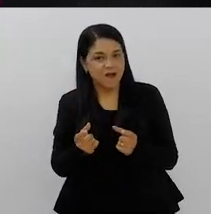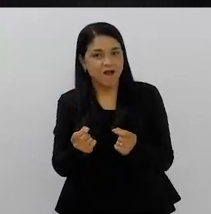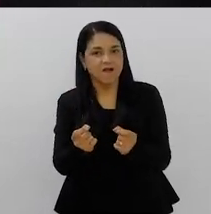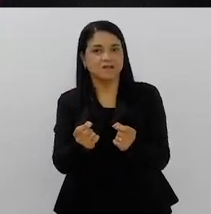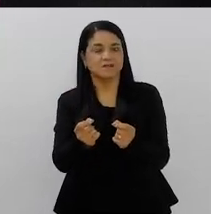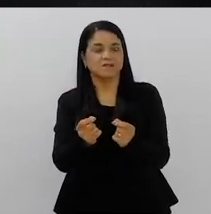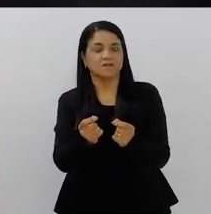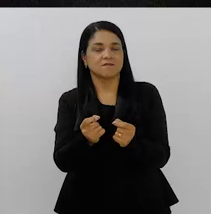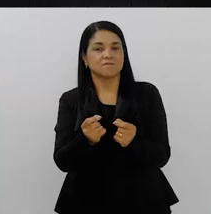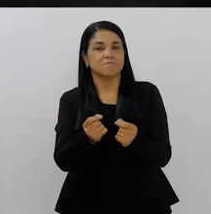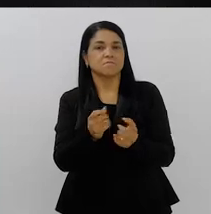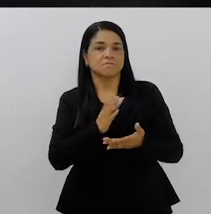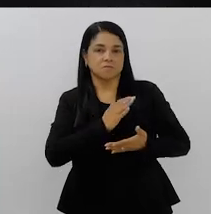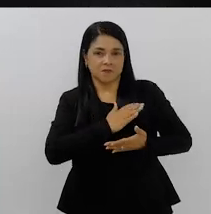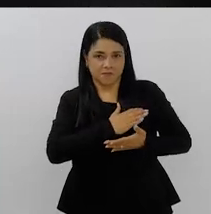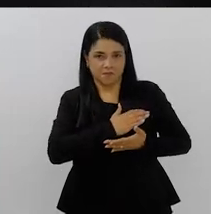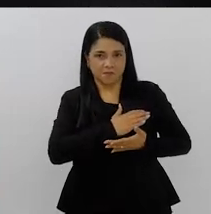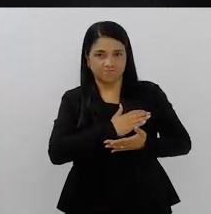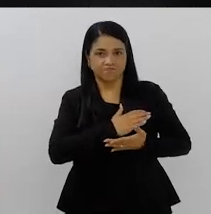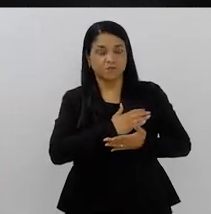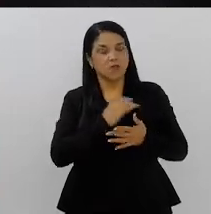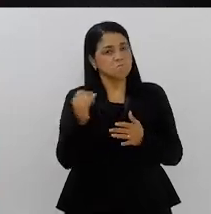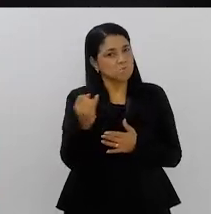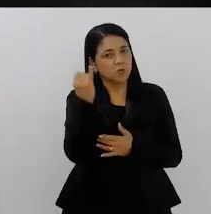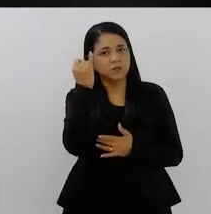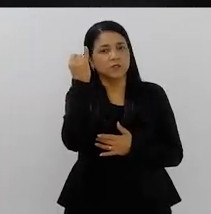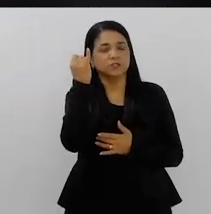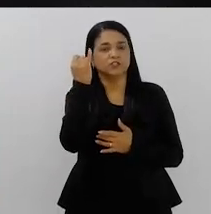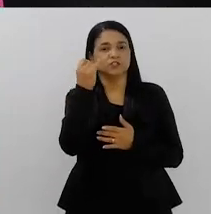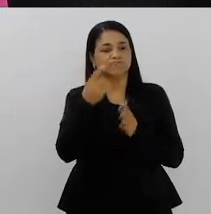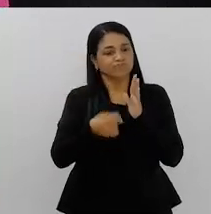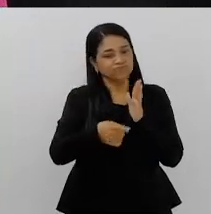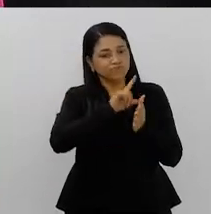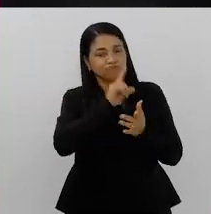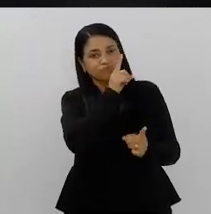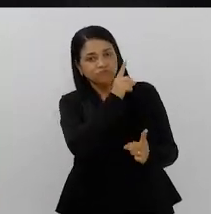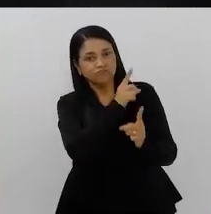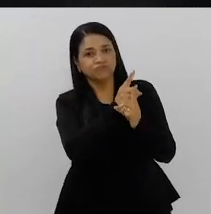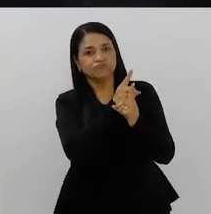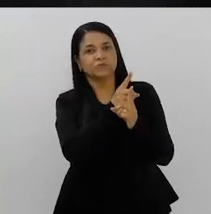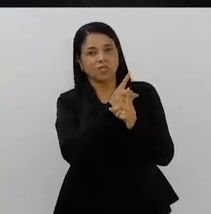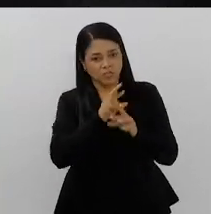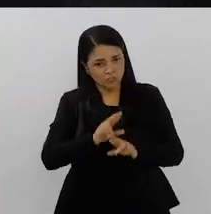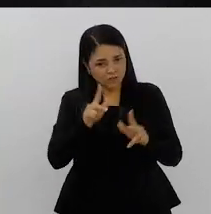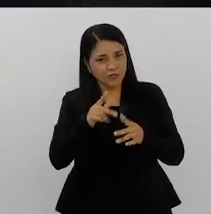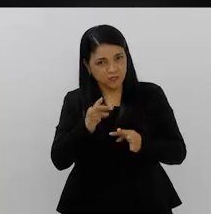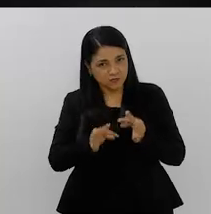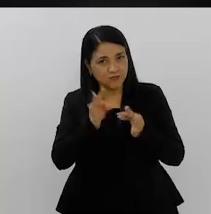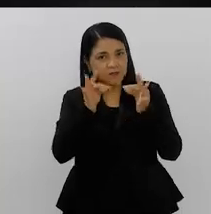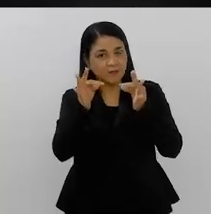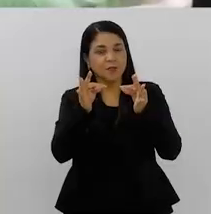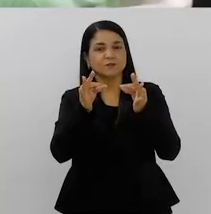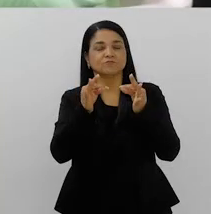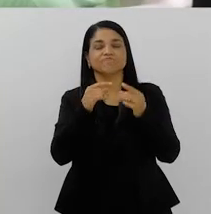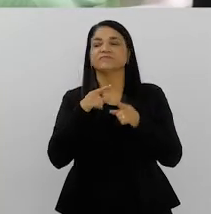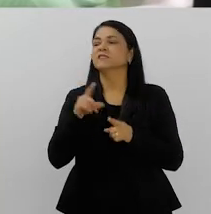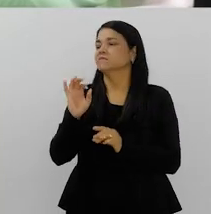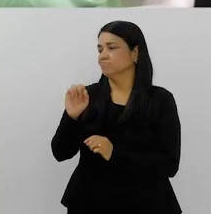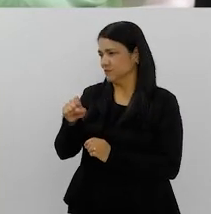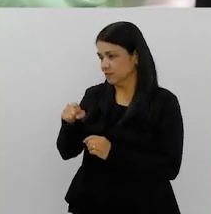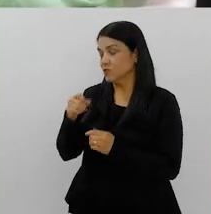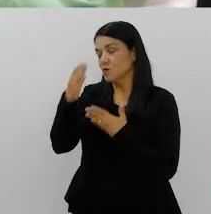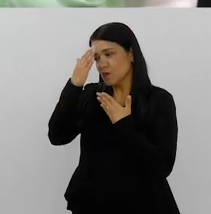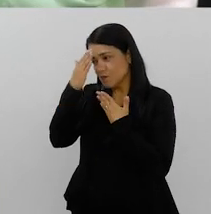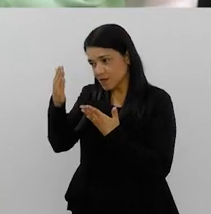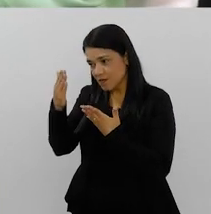é é bem mais importante um diagnóstico precoce faz a diferença no tratamento faz a diferença